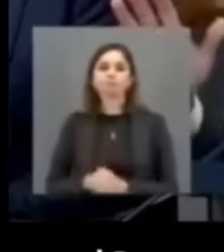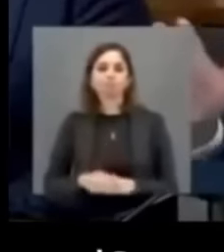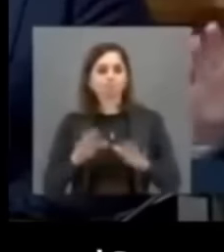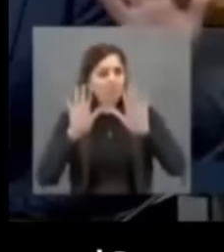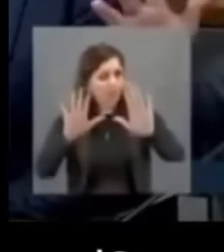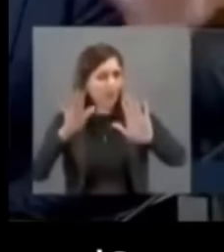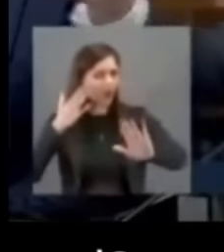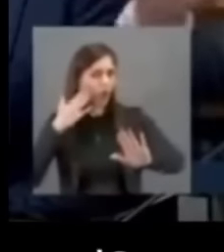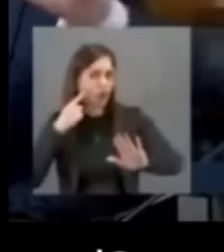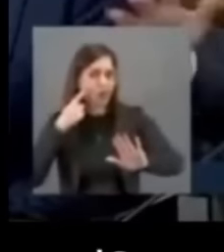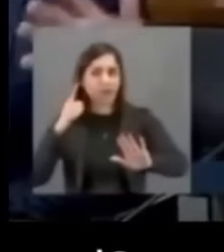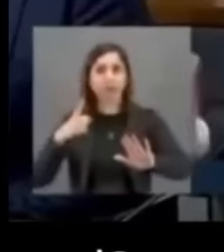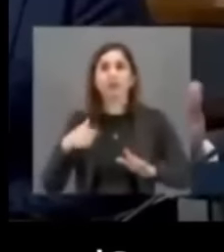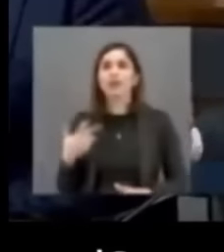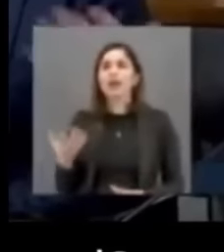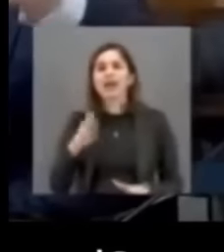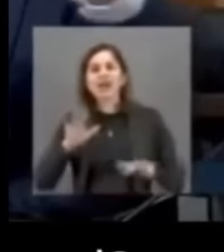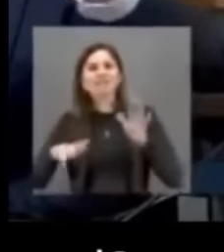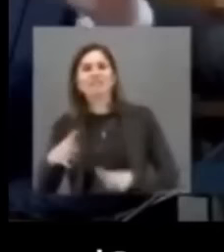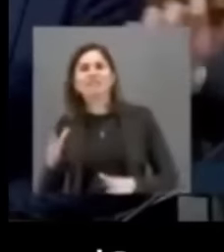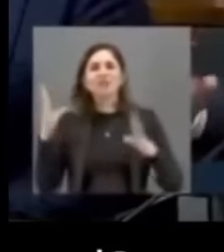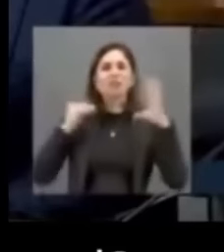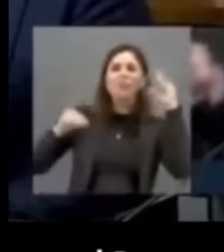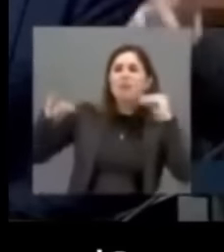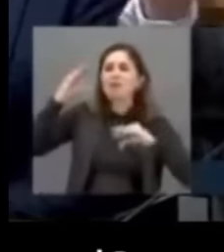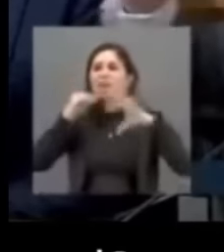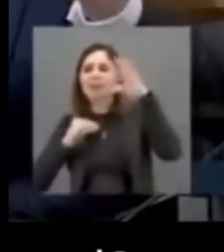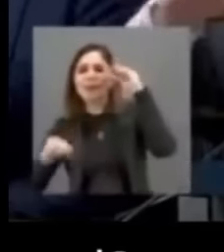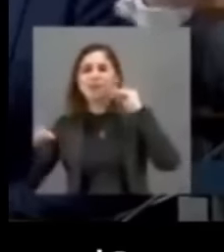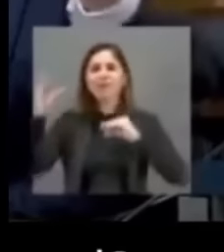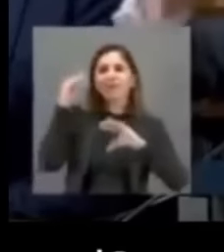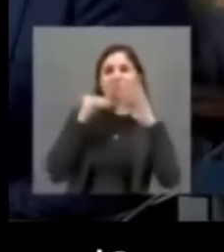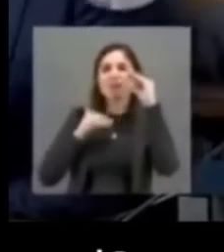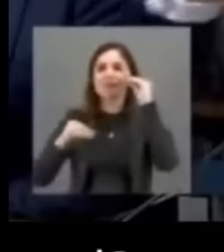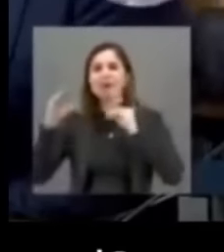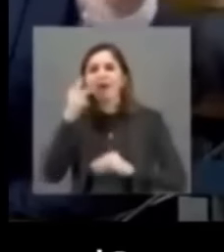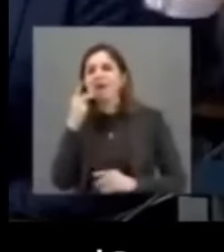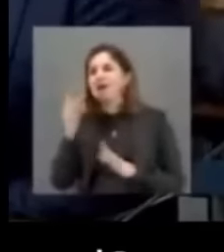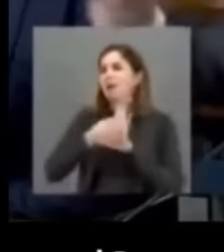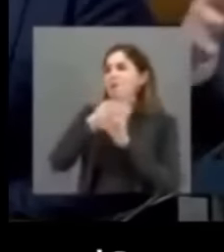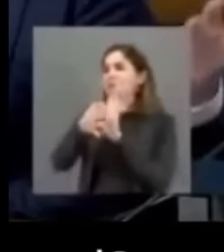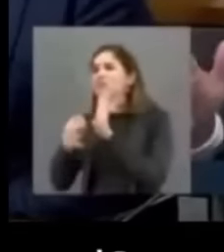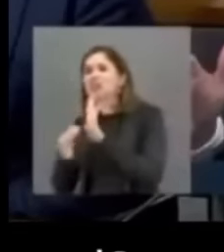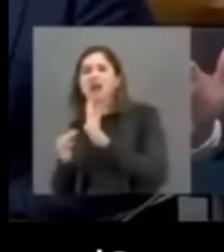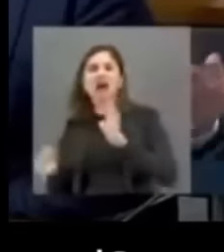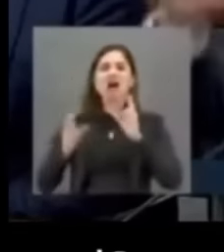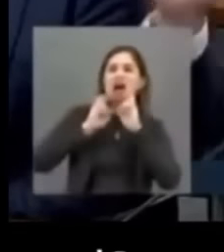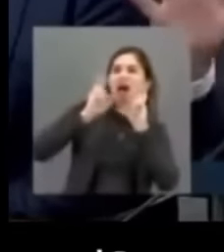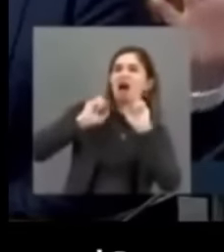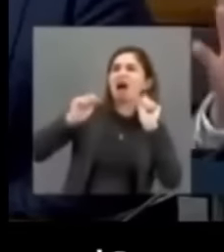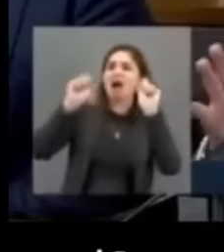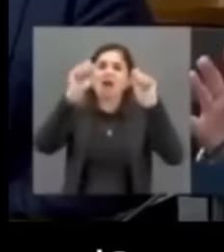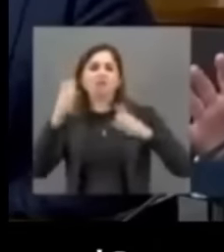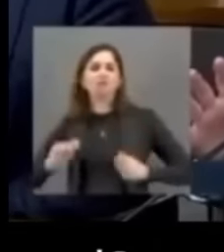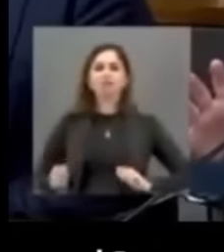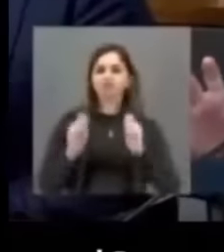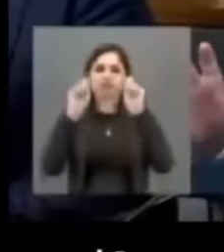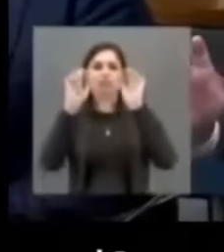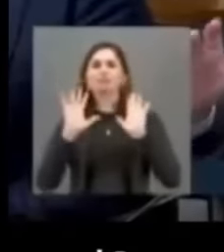conversinha de racismo be a gente tem hoje cara o o